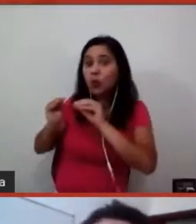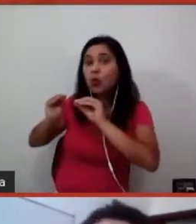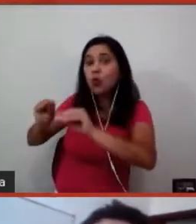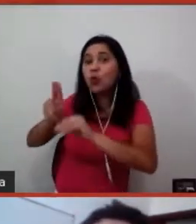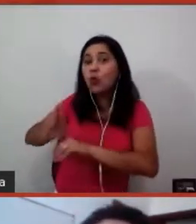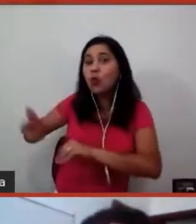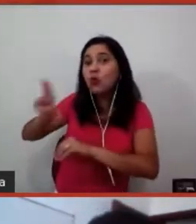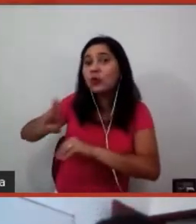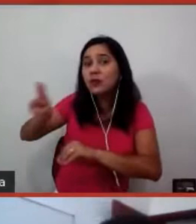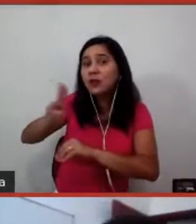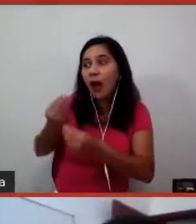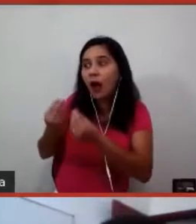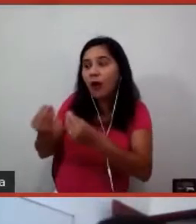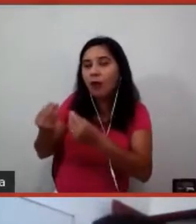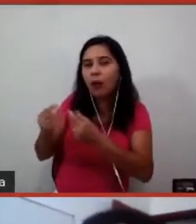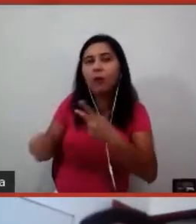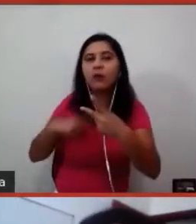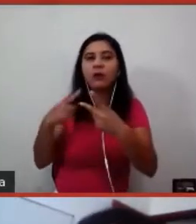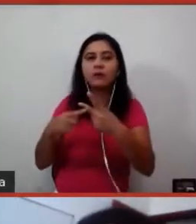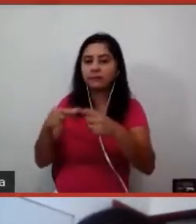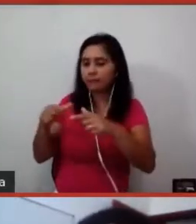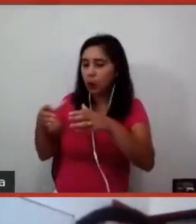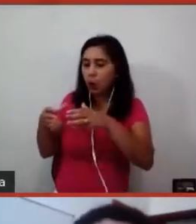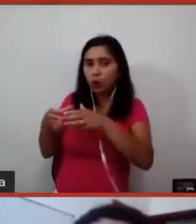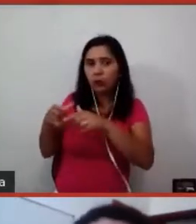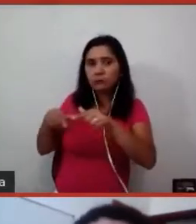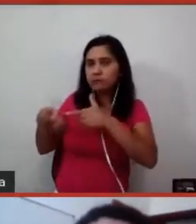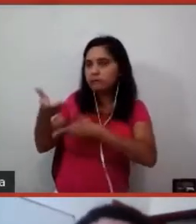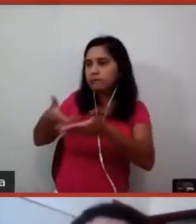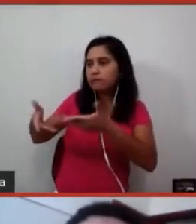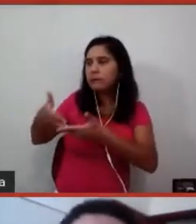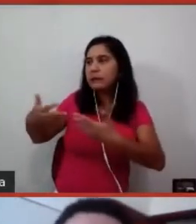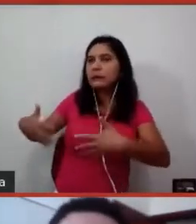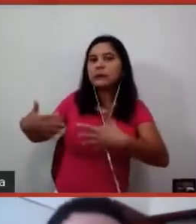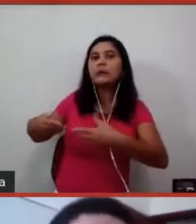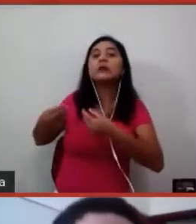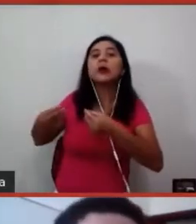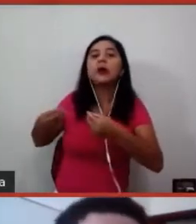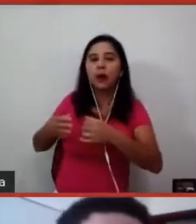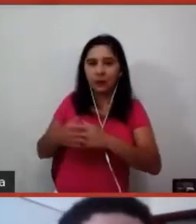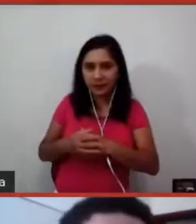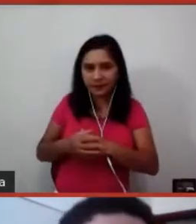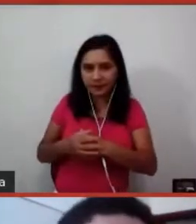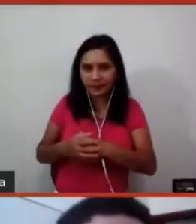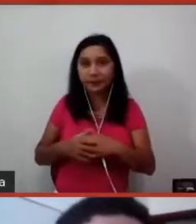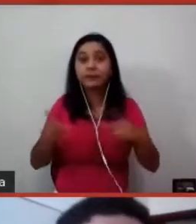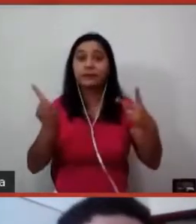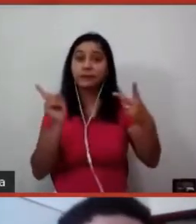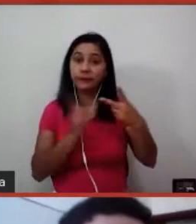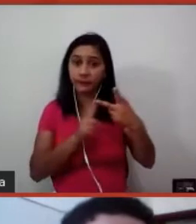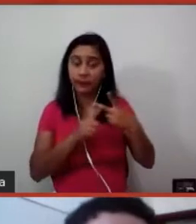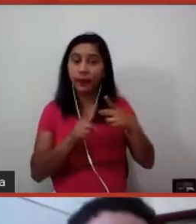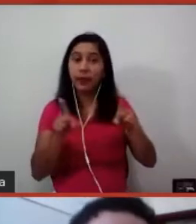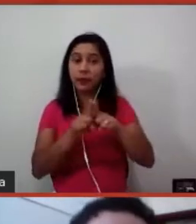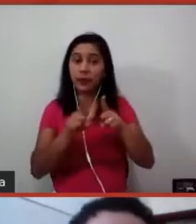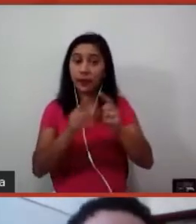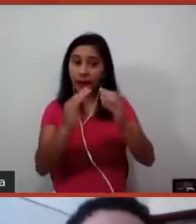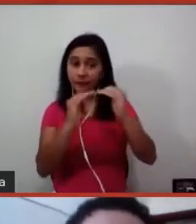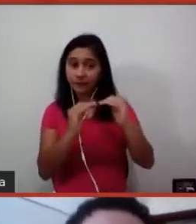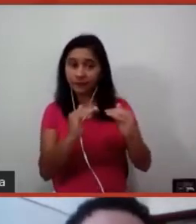em equipe, né. Por outro lado, aí coloca um outro trabalho mencionado aí logo